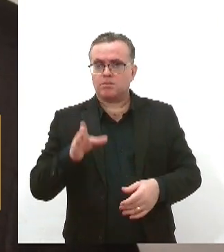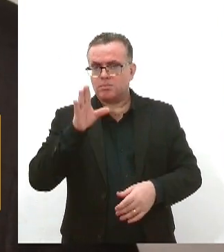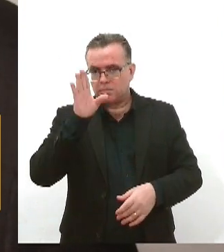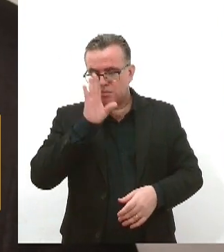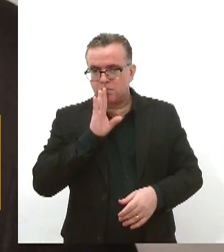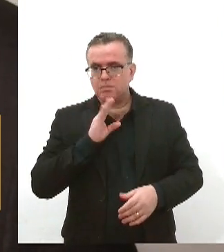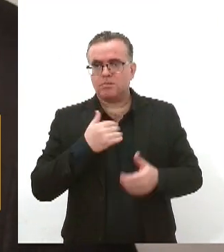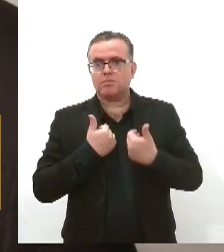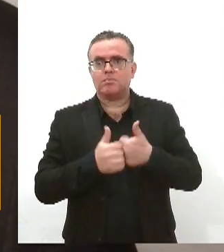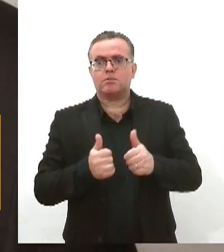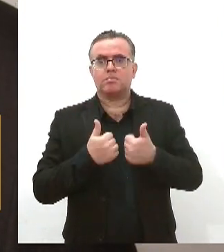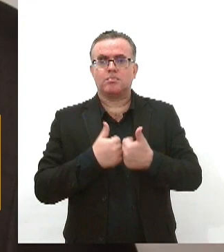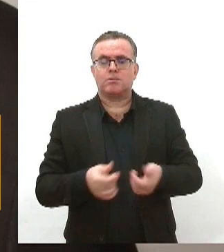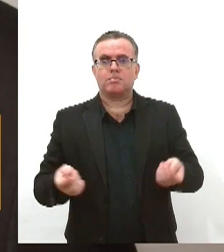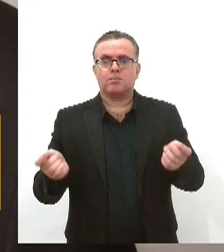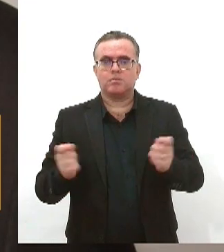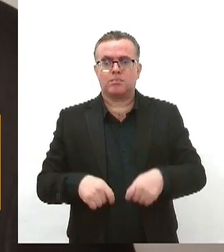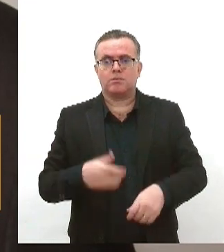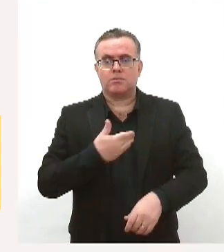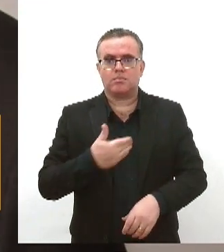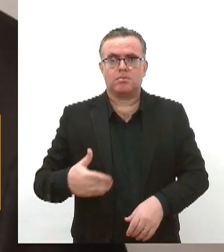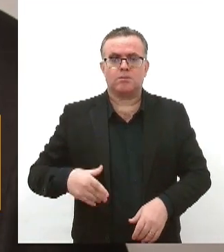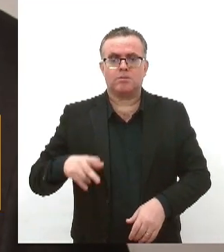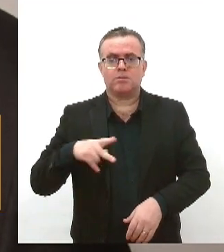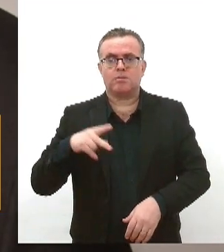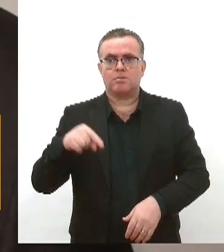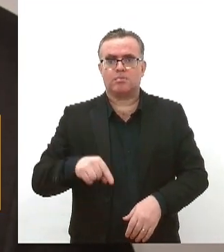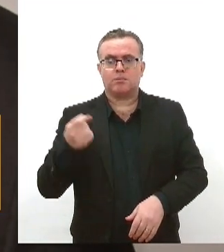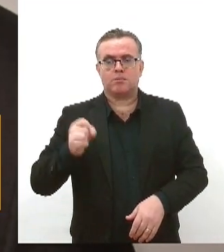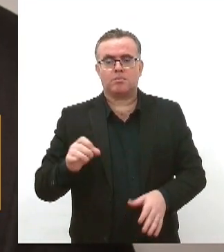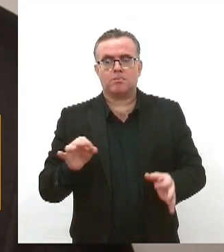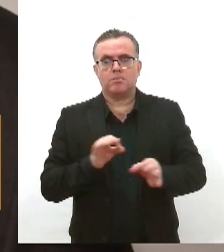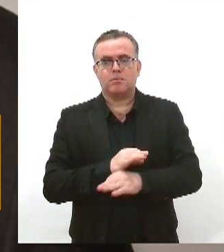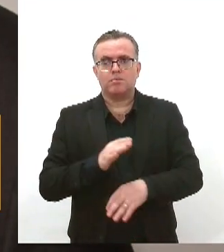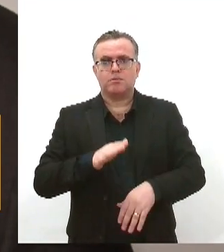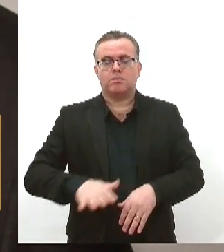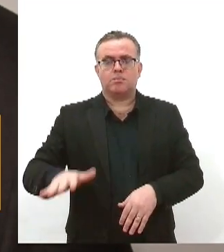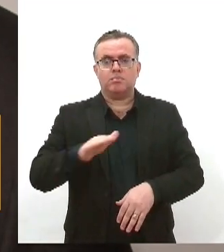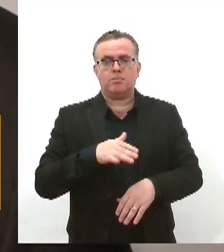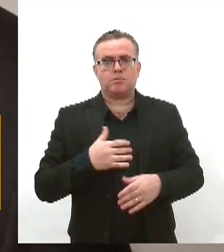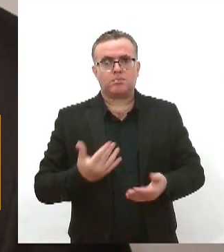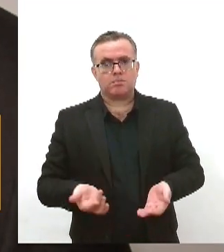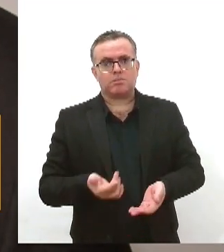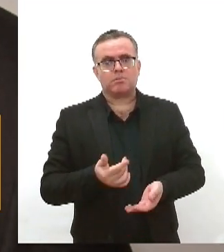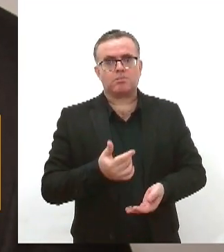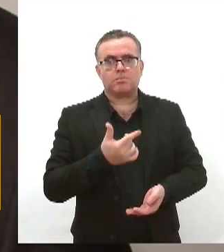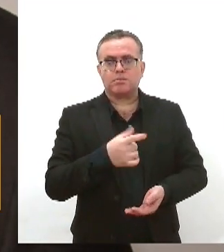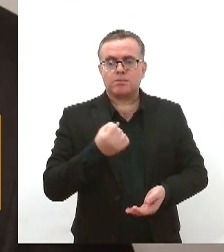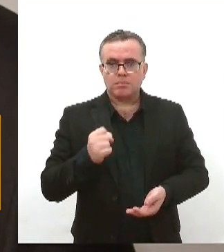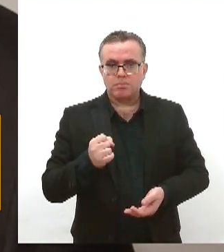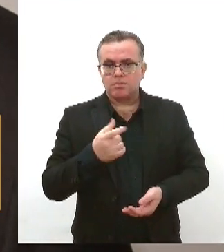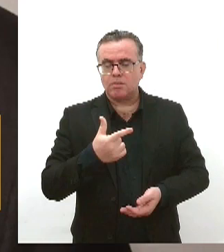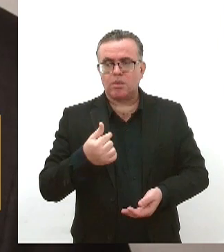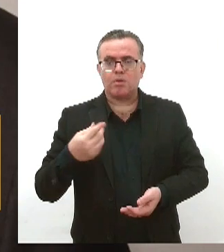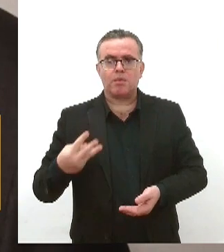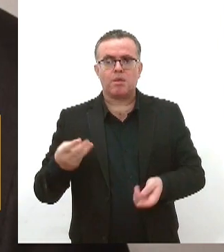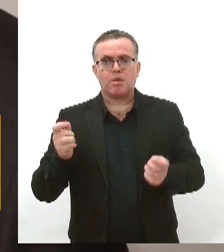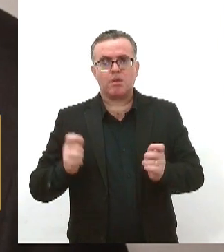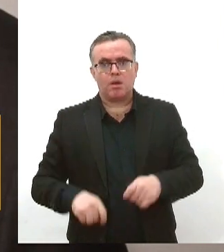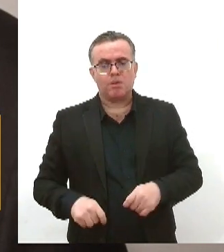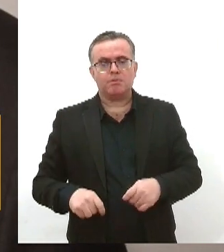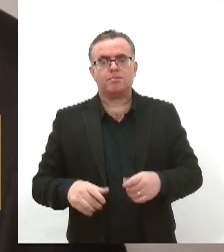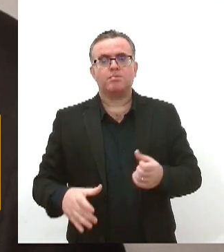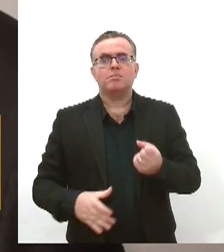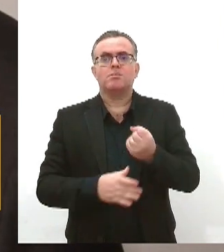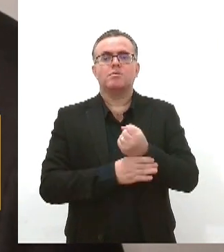coletivo público e privado no âmbito do estado de Sergipe. Projeto 68/2023 assegura às pessoas com síndrome de Down desconto de